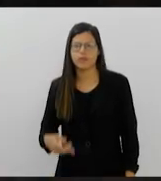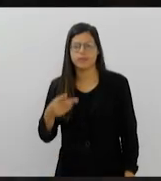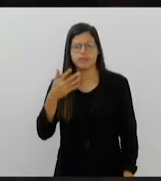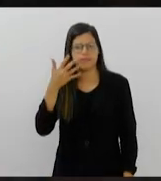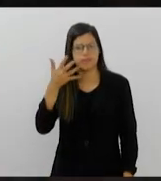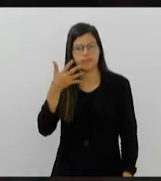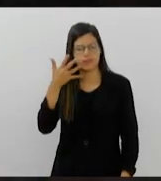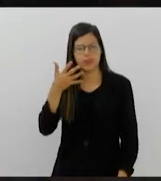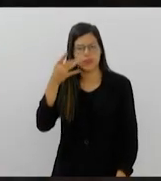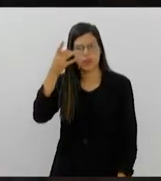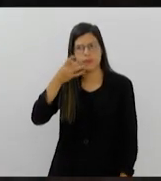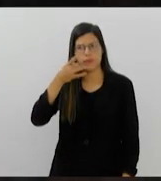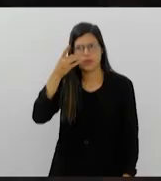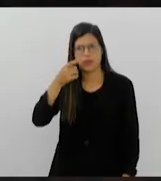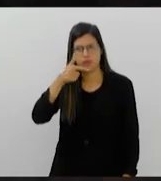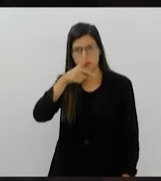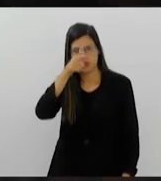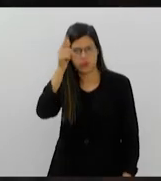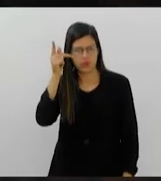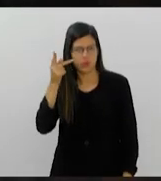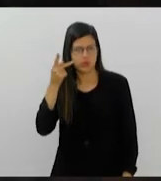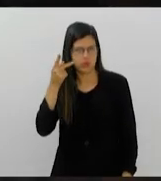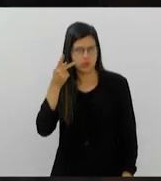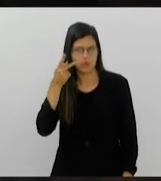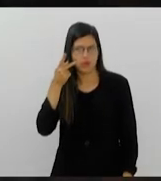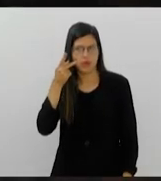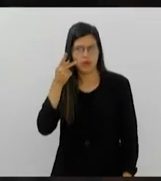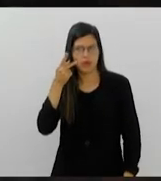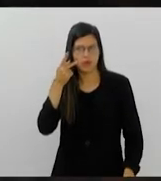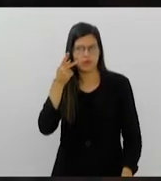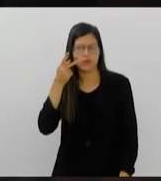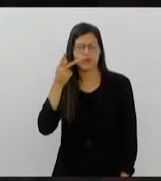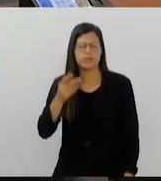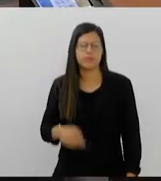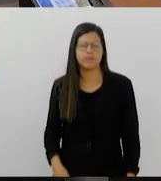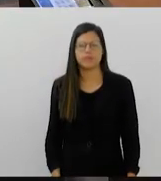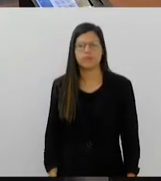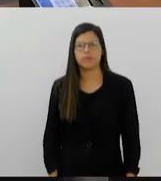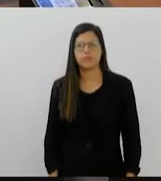nobre deputado, o deputado Luiz Paulo, que vai fazer uso da palavra.